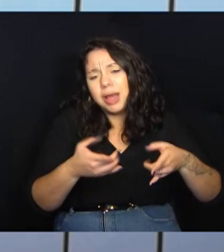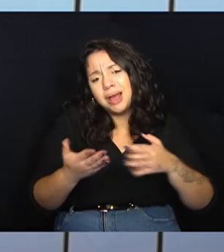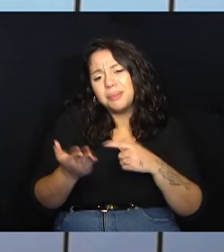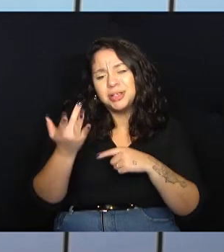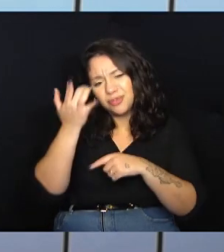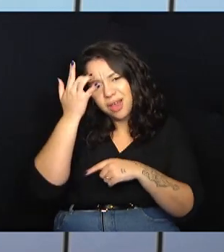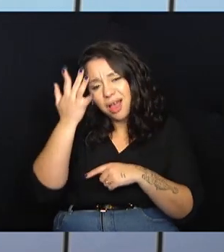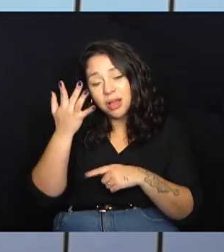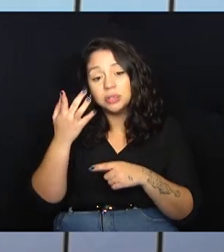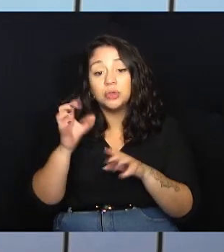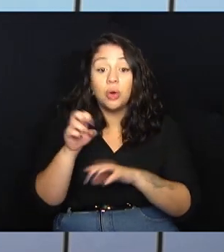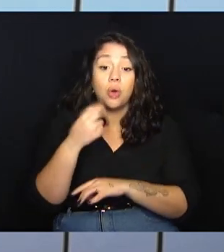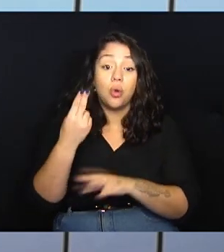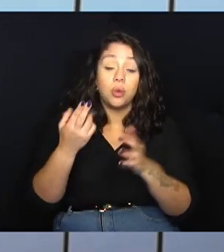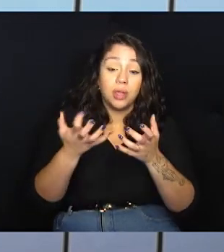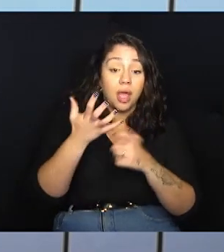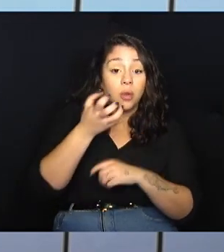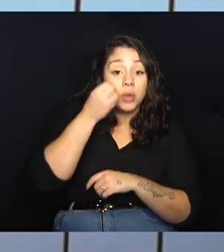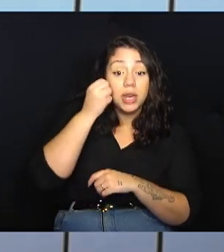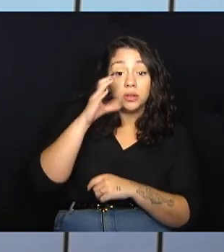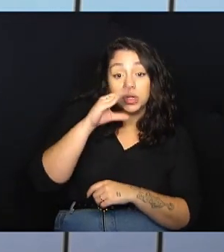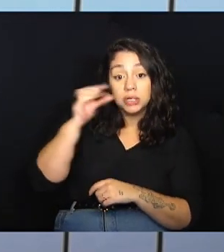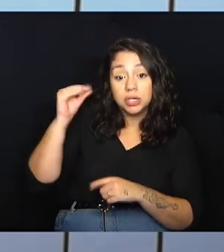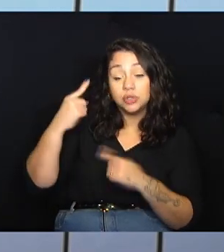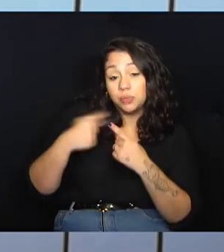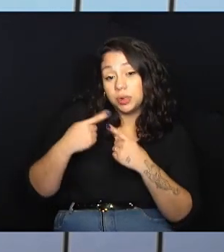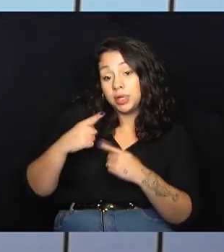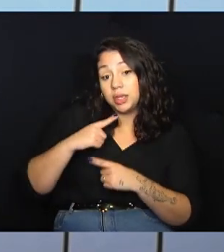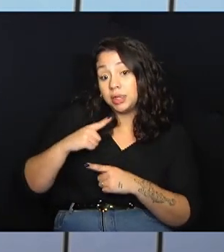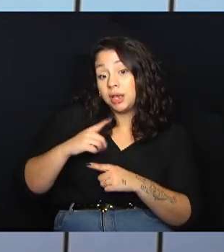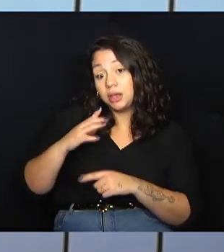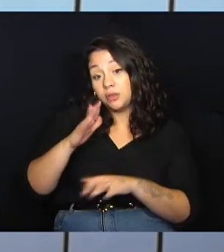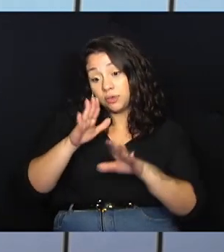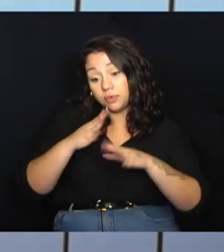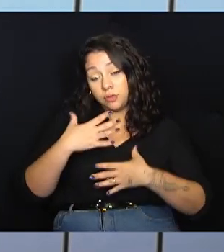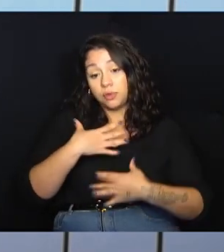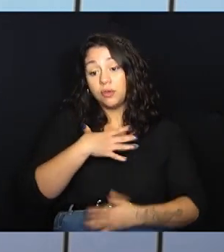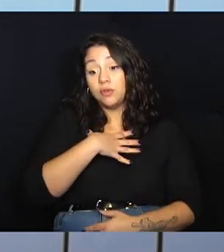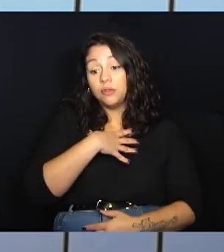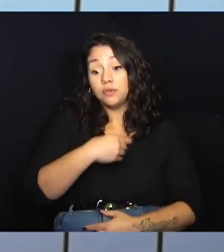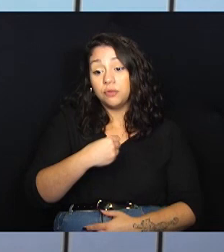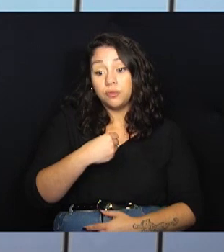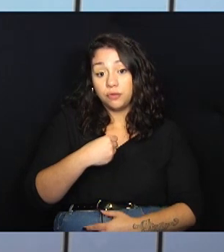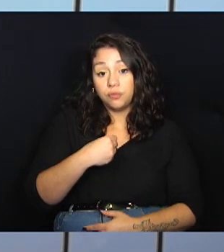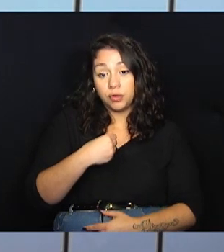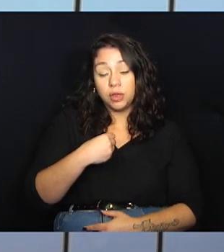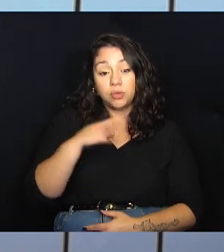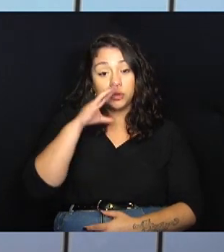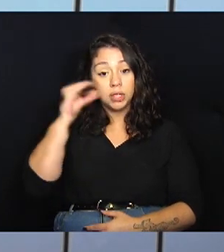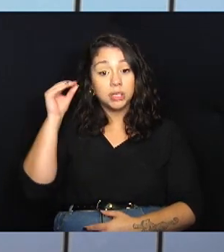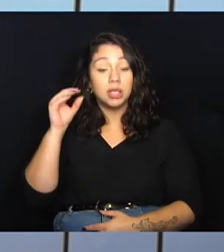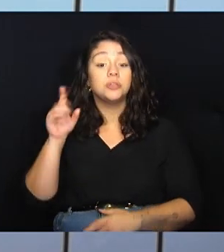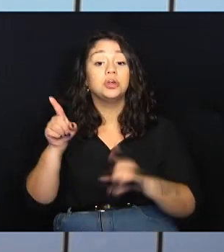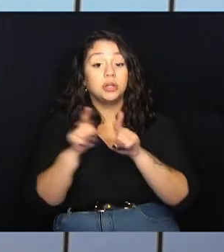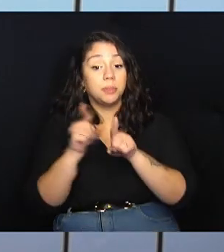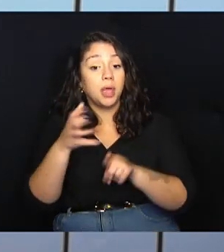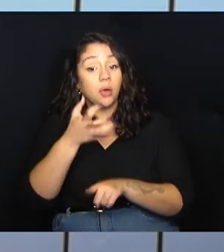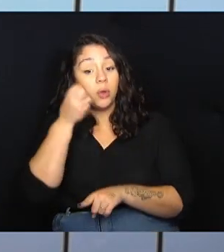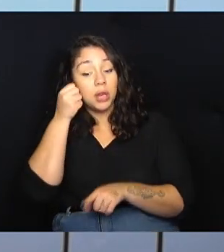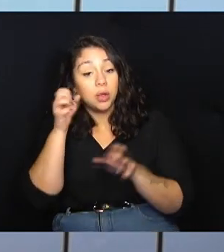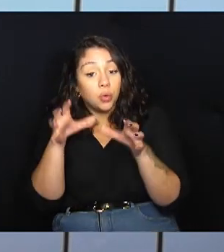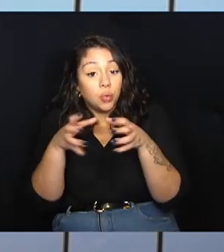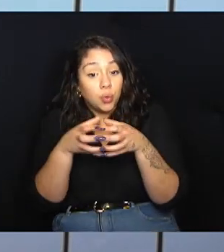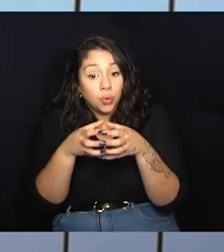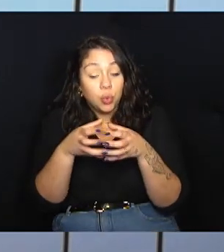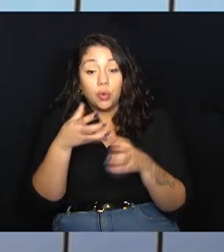filhos adolescentes. E também a família acolhedora pode acolher grupos de irmãos. Ah, importante. Ela pode